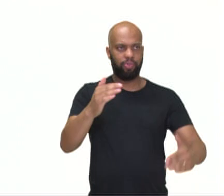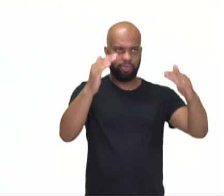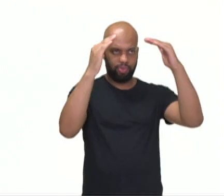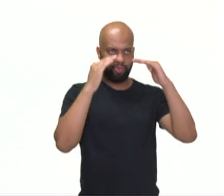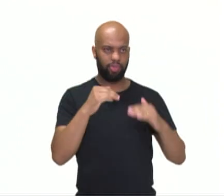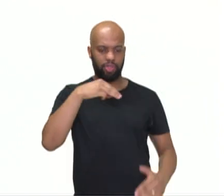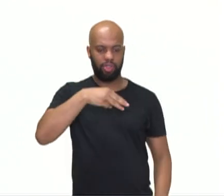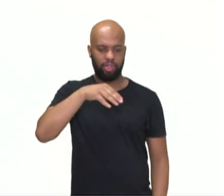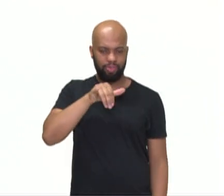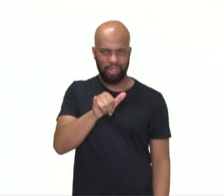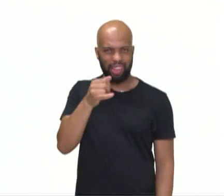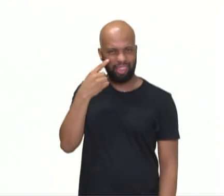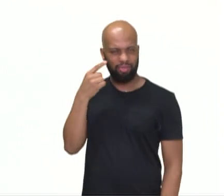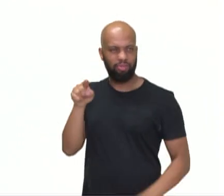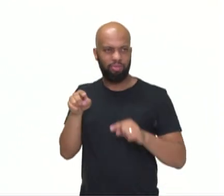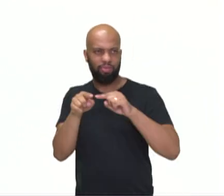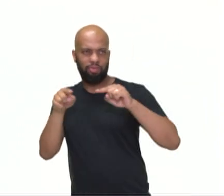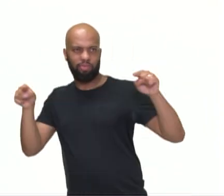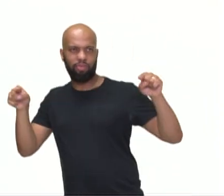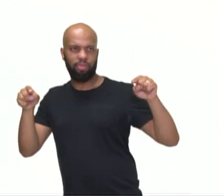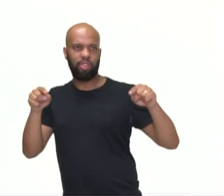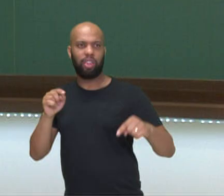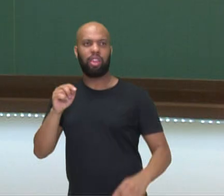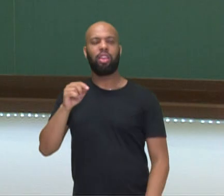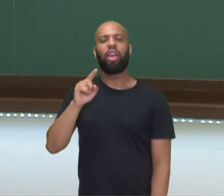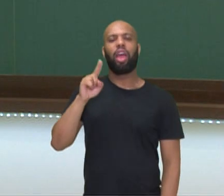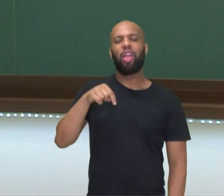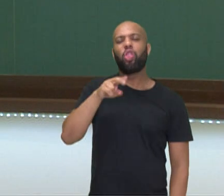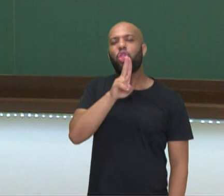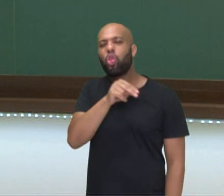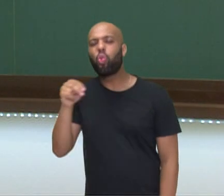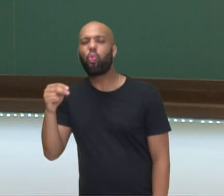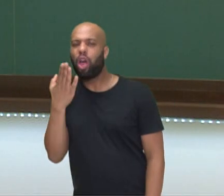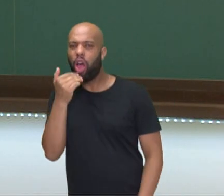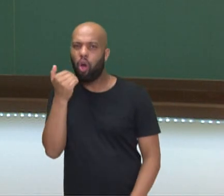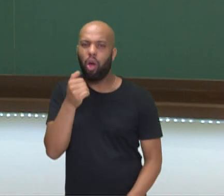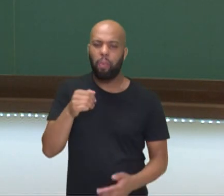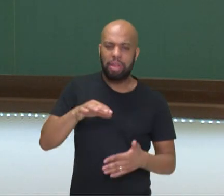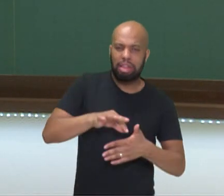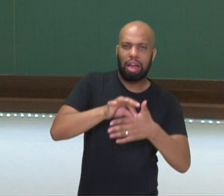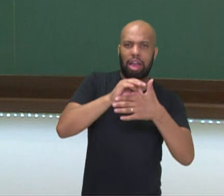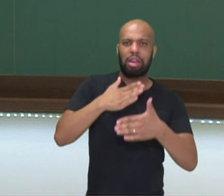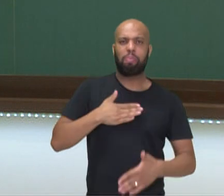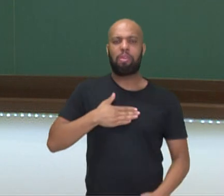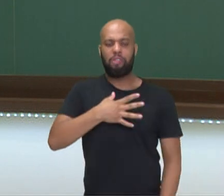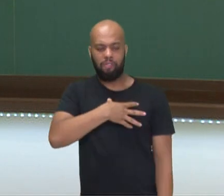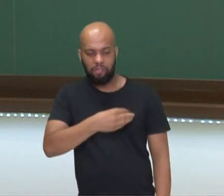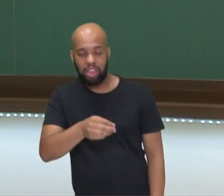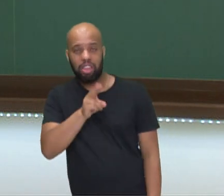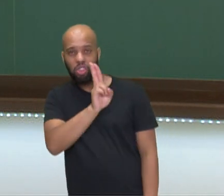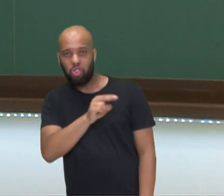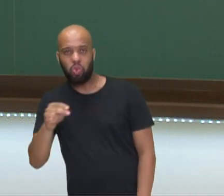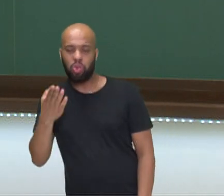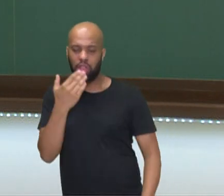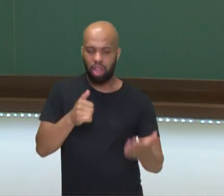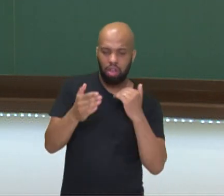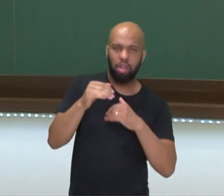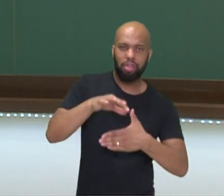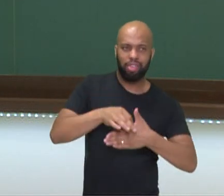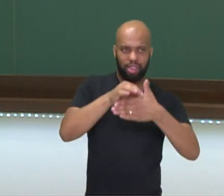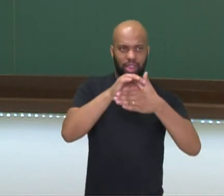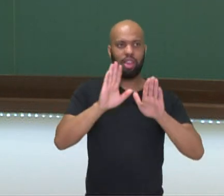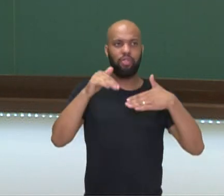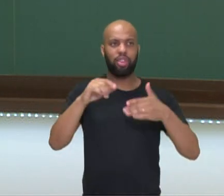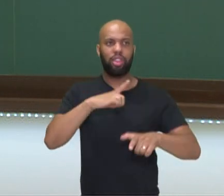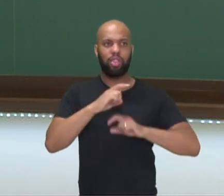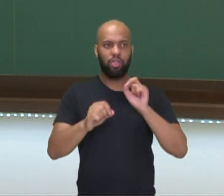Meus filhos nunca comem carne. Então vejam, nós temos a palavra never, o advérbio de frequência never, dizendo